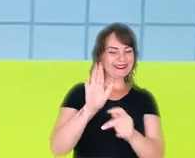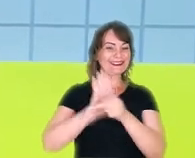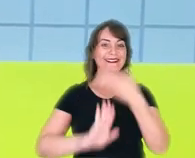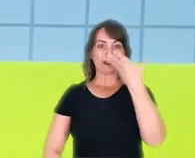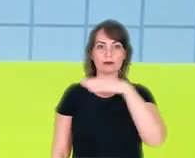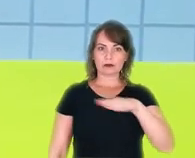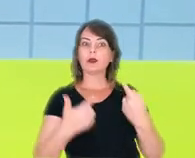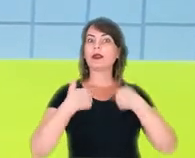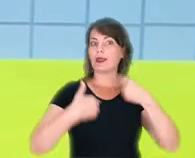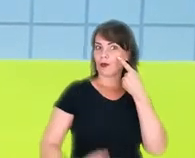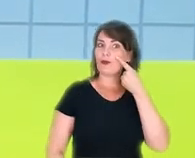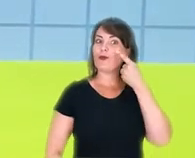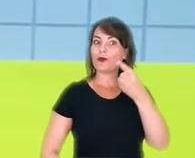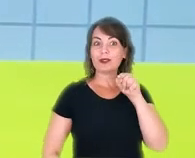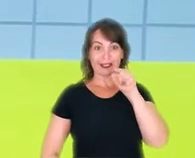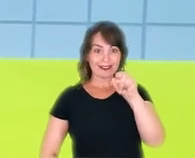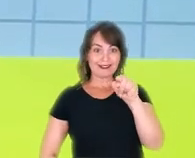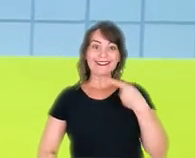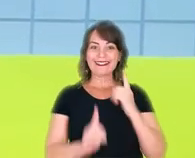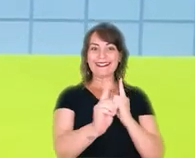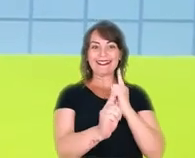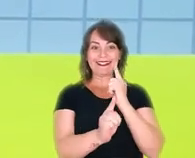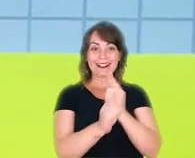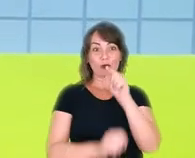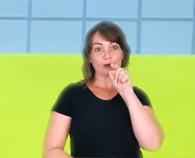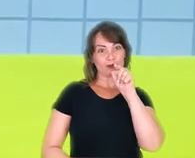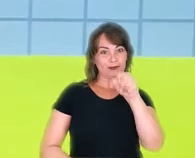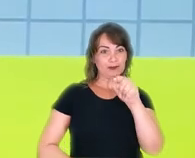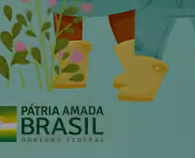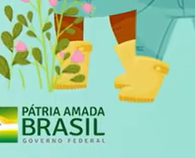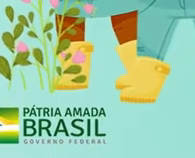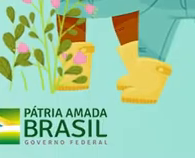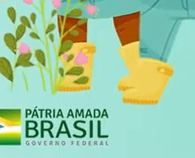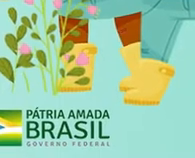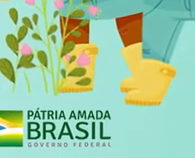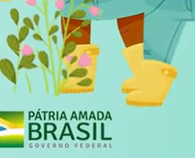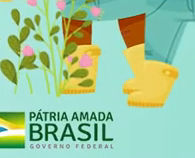interessante no mês das crianças. Eu vou assistir e você? Te espero lá!